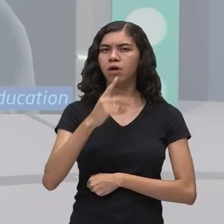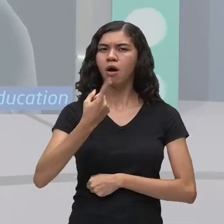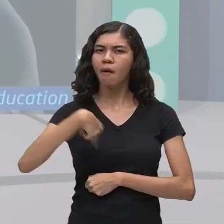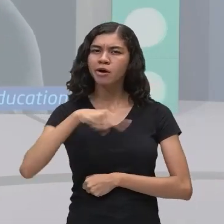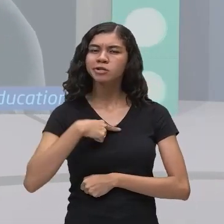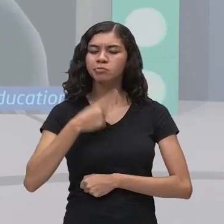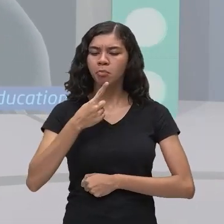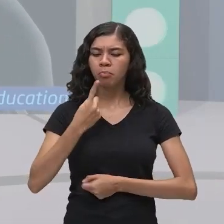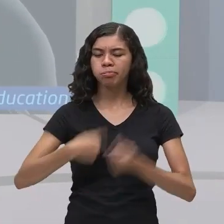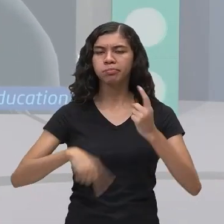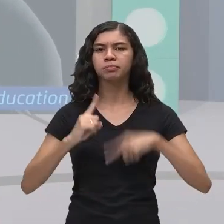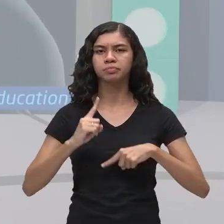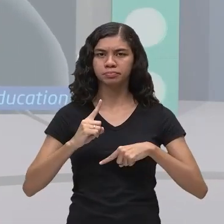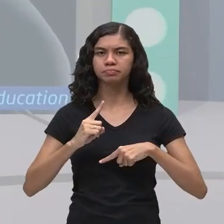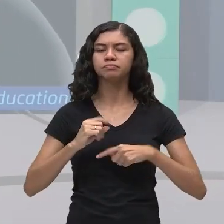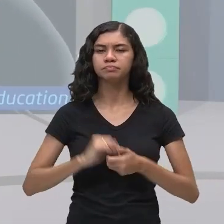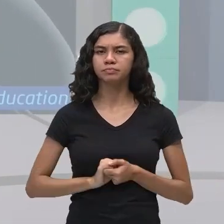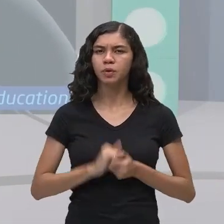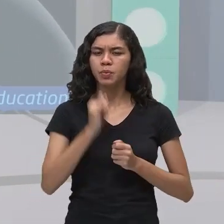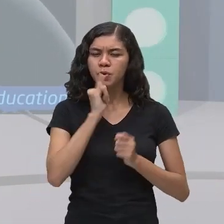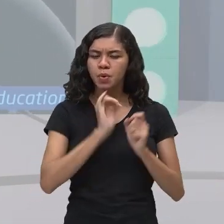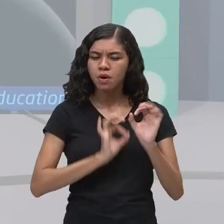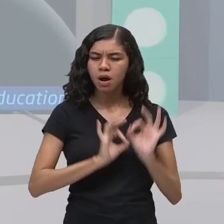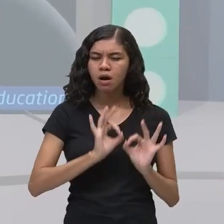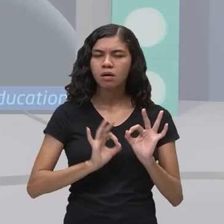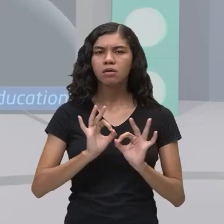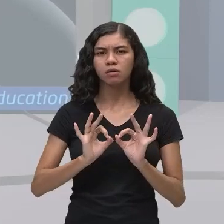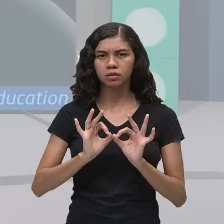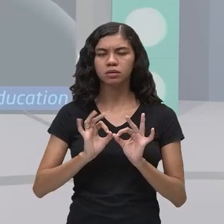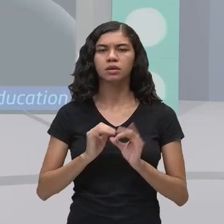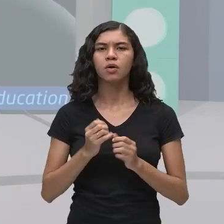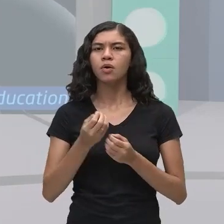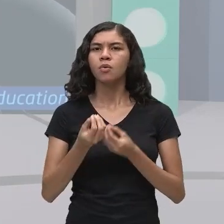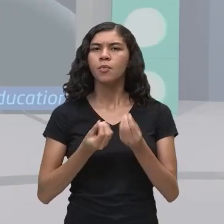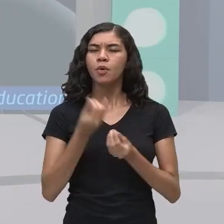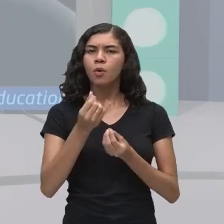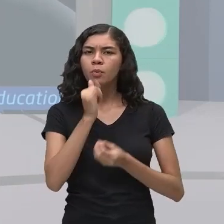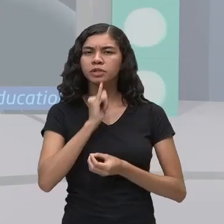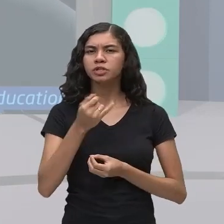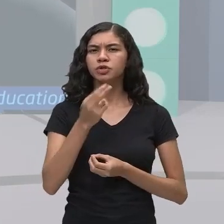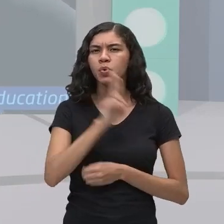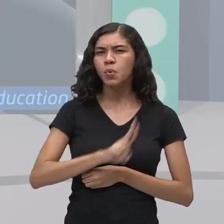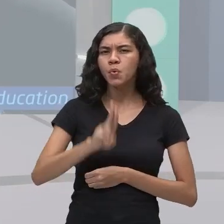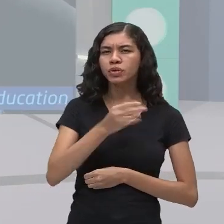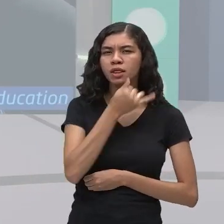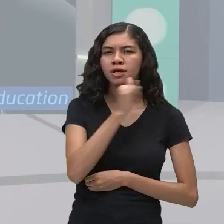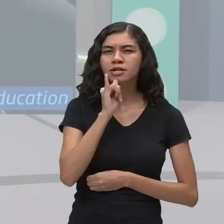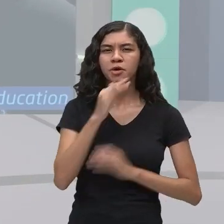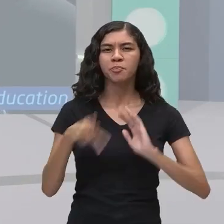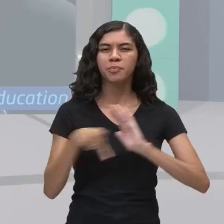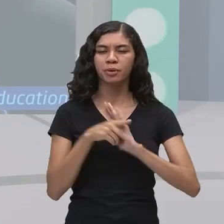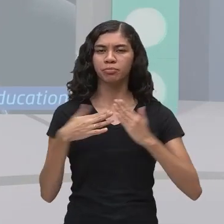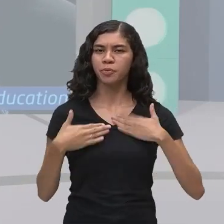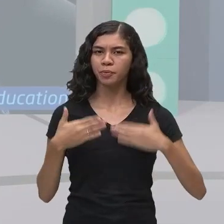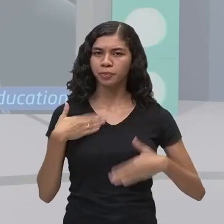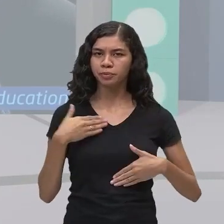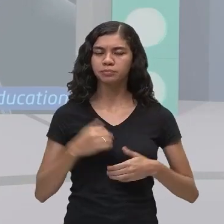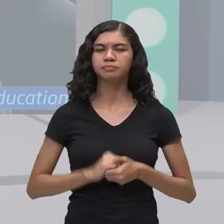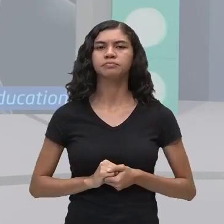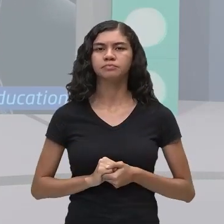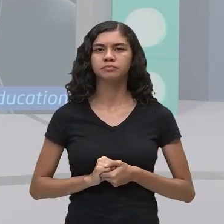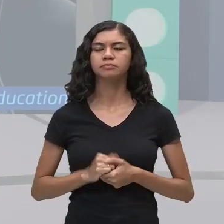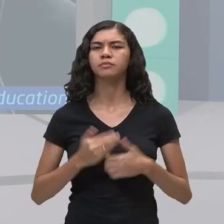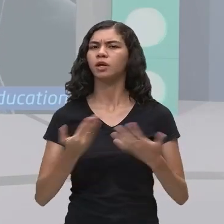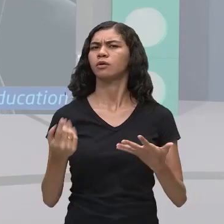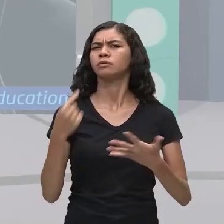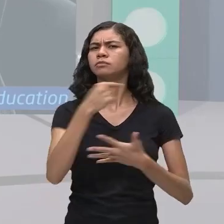metabolismo. Ou seja, regulam a maneira como a gente armazena e gasta energia no nosso corpo. Agora vamos ver quais